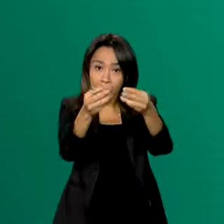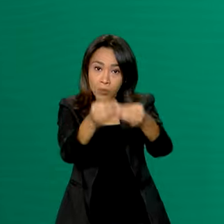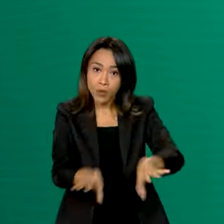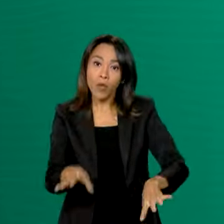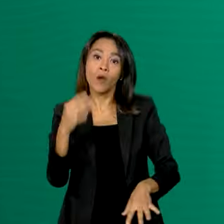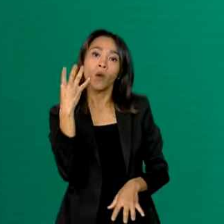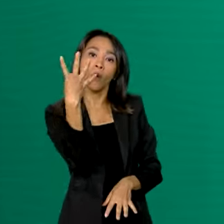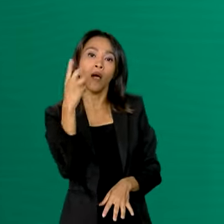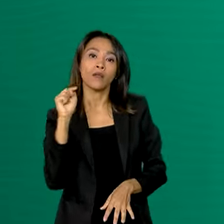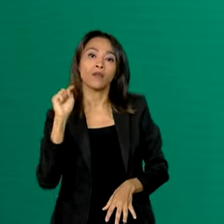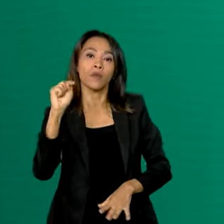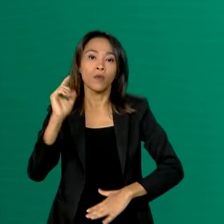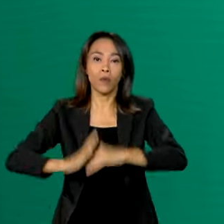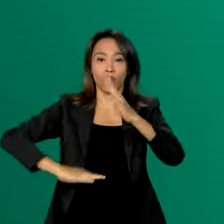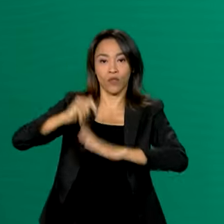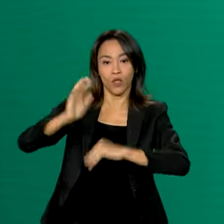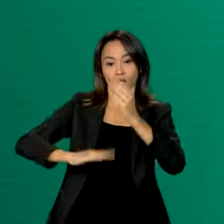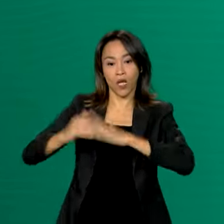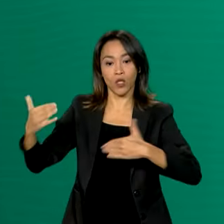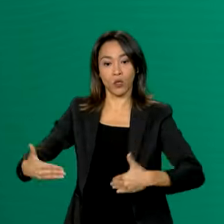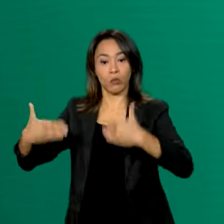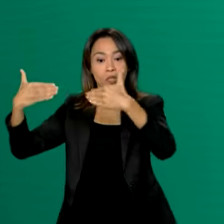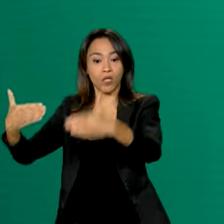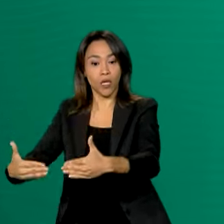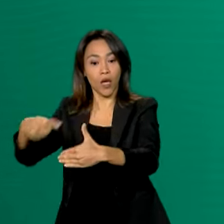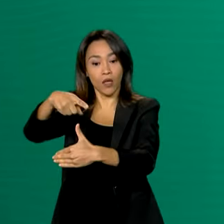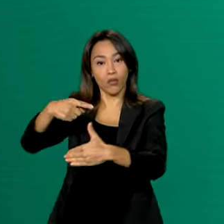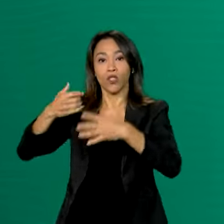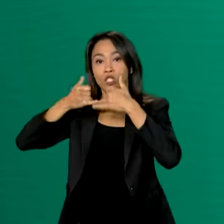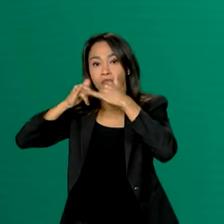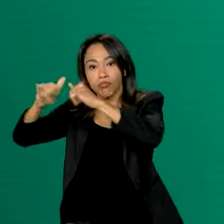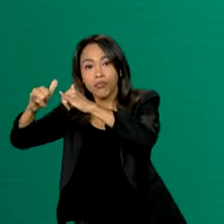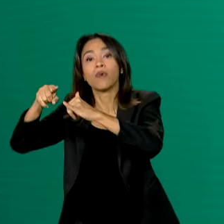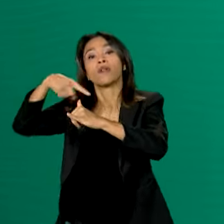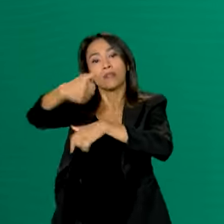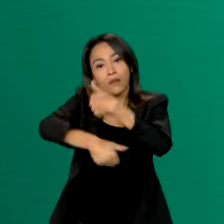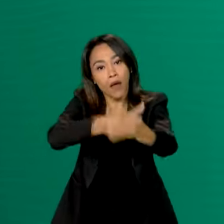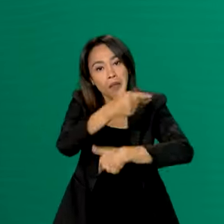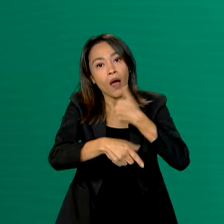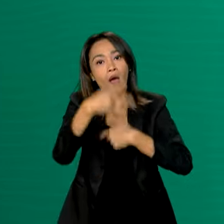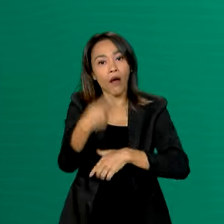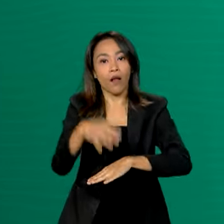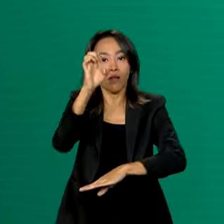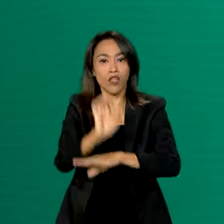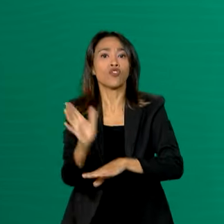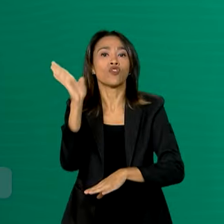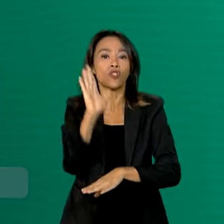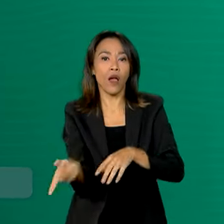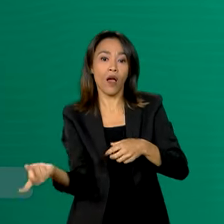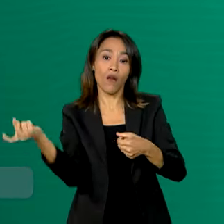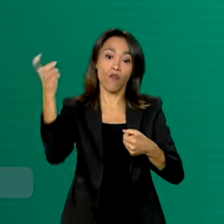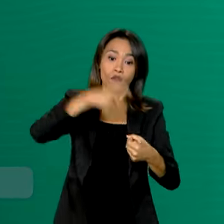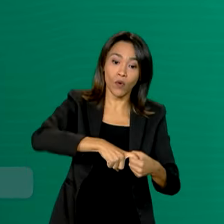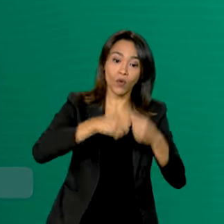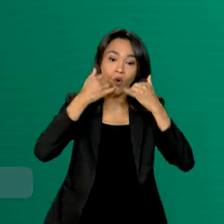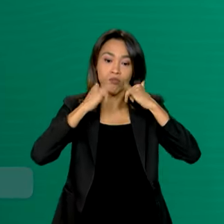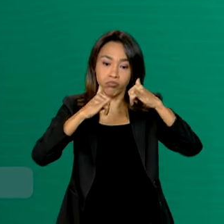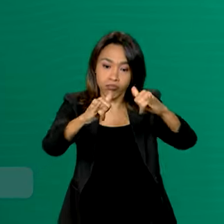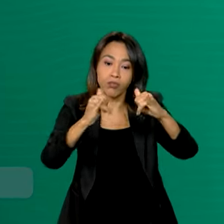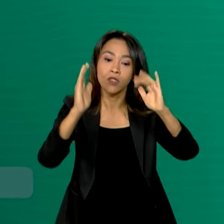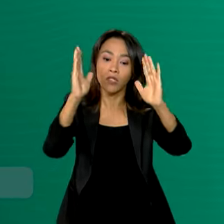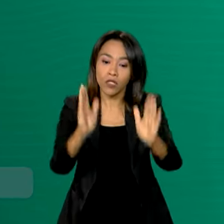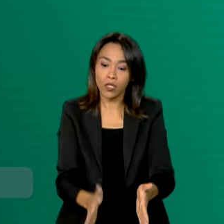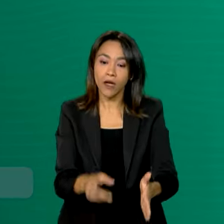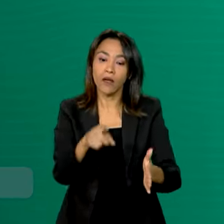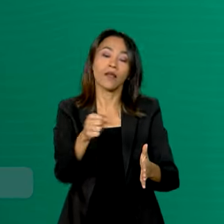profissionais do Ministério de Minas e Energia trabalham em todo o estado e já conseguiram restabelecer o fornecimento de energia elétrica